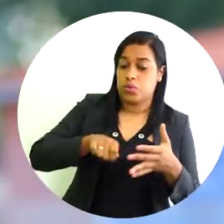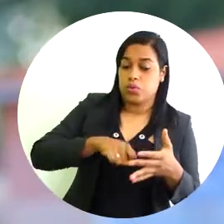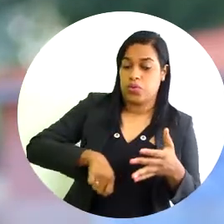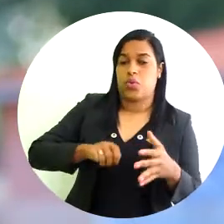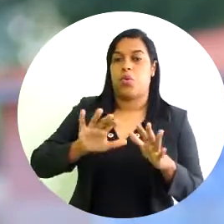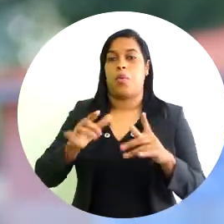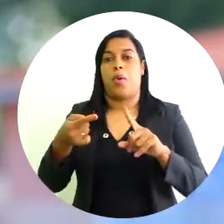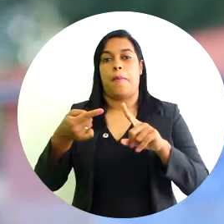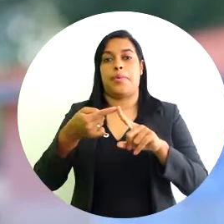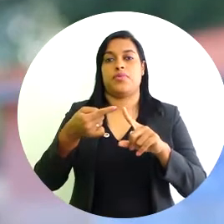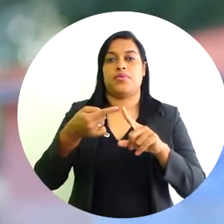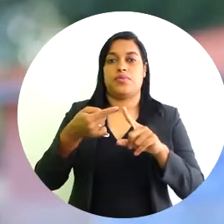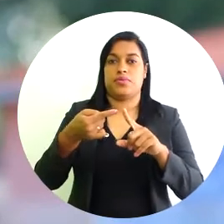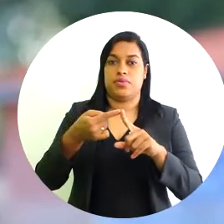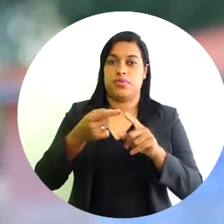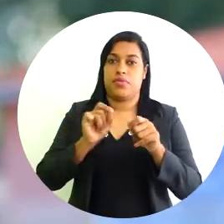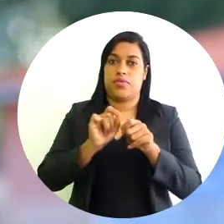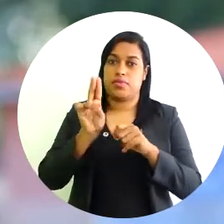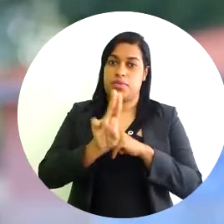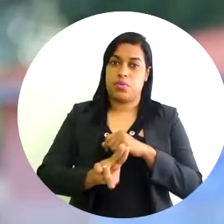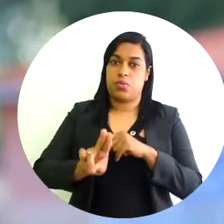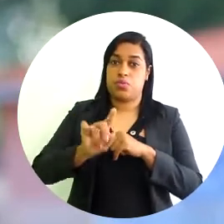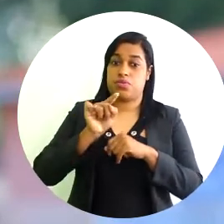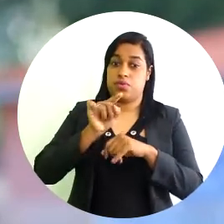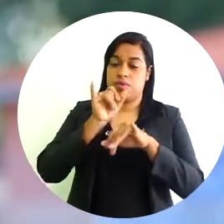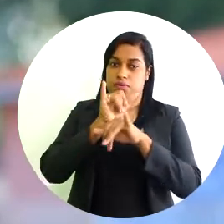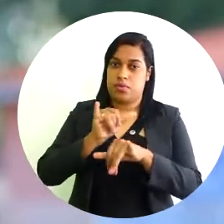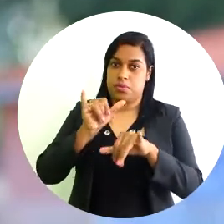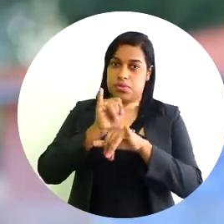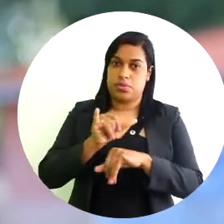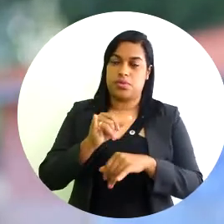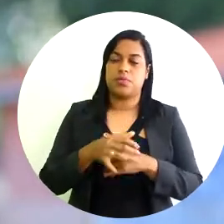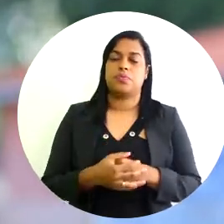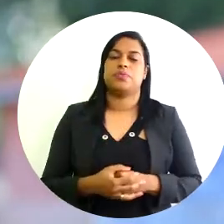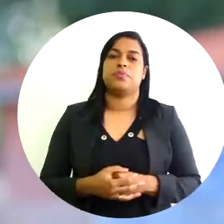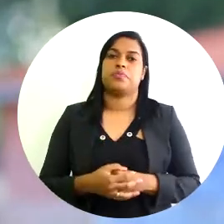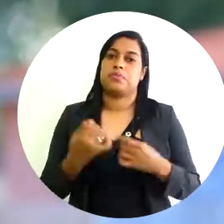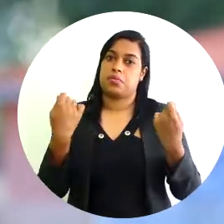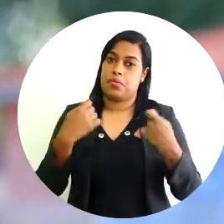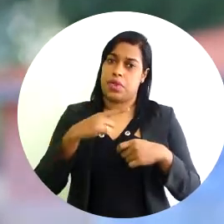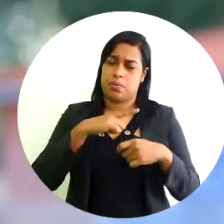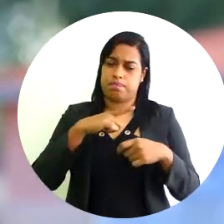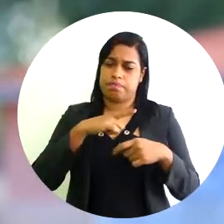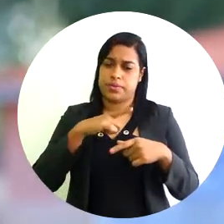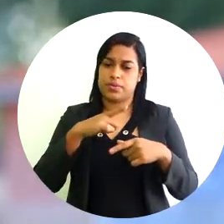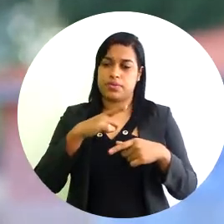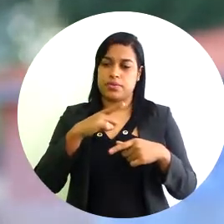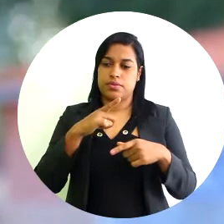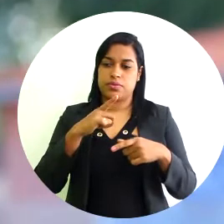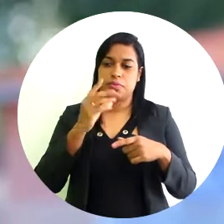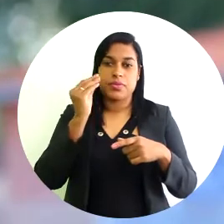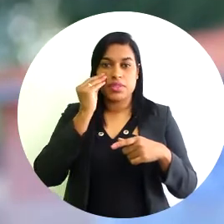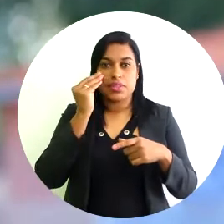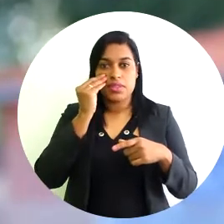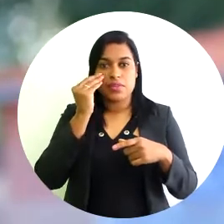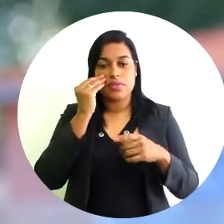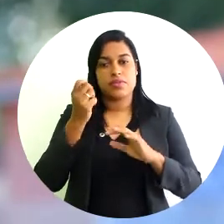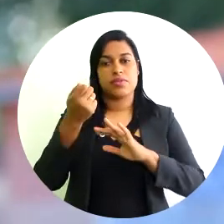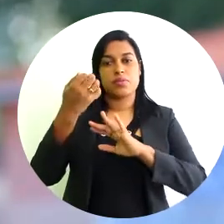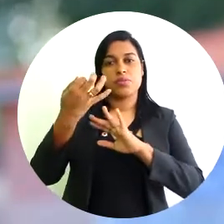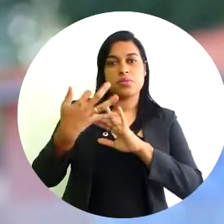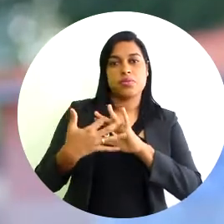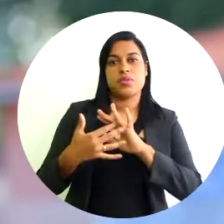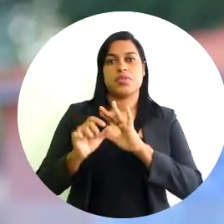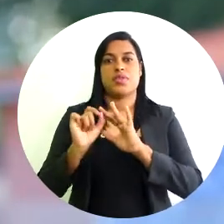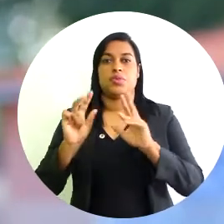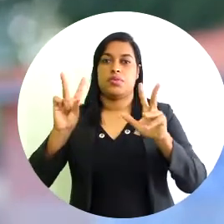ponto de vista do usuário que vai fazer uso daquela informação. E aí eu vou ter que me deter a partes específicas que vão me dar